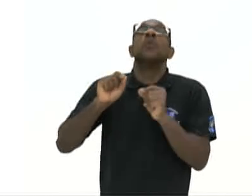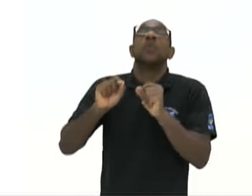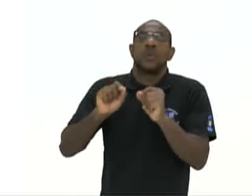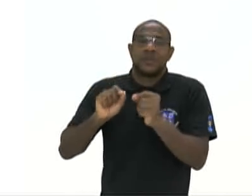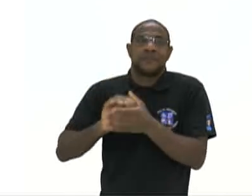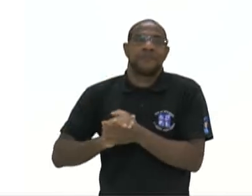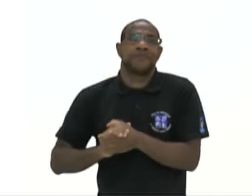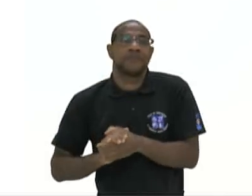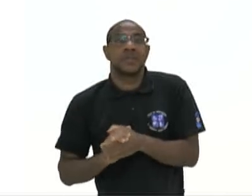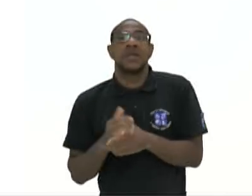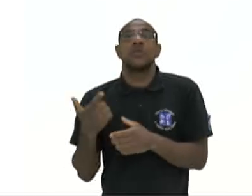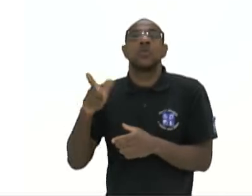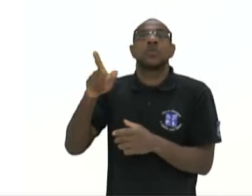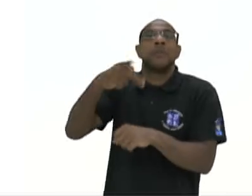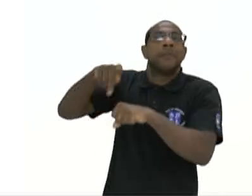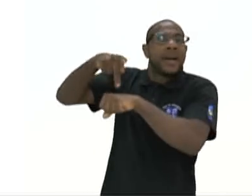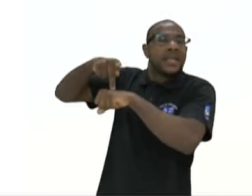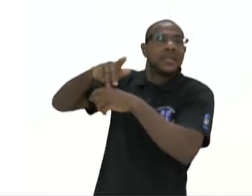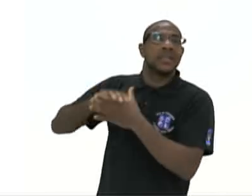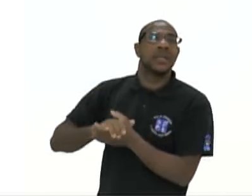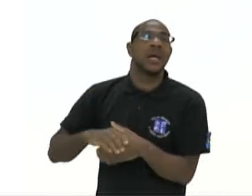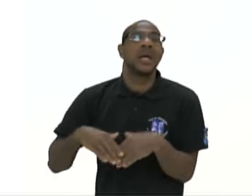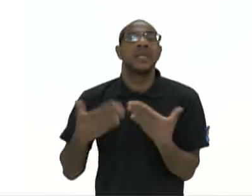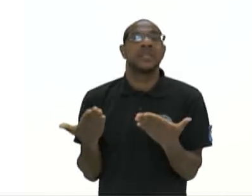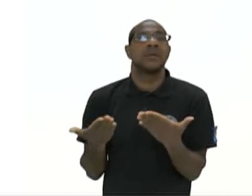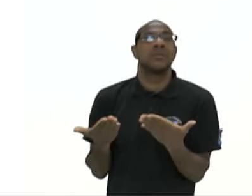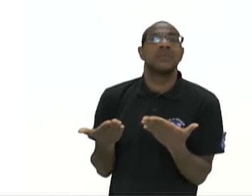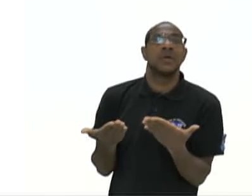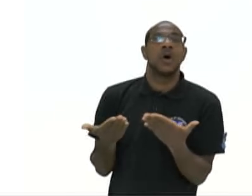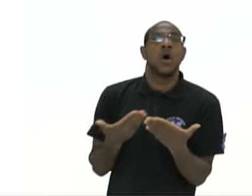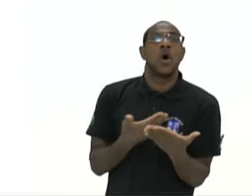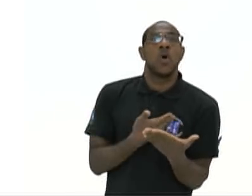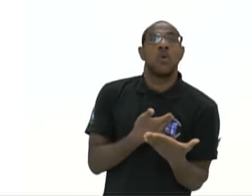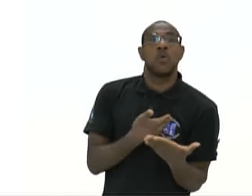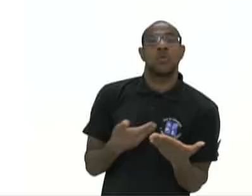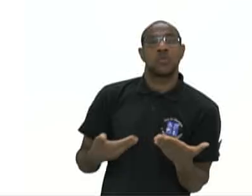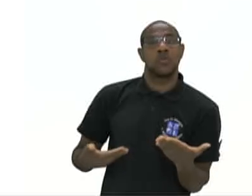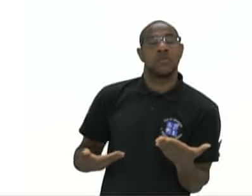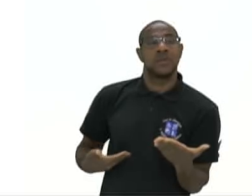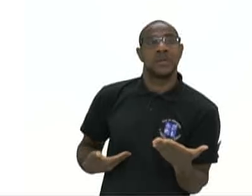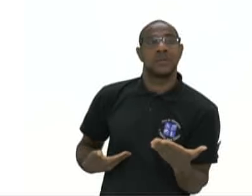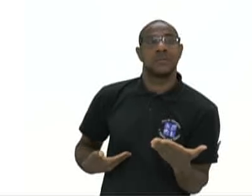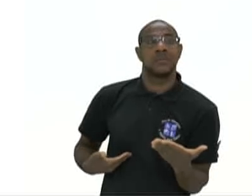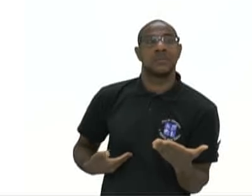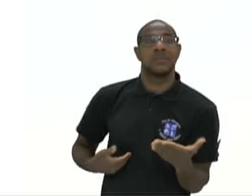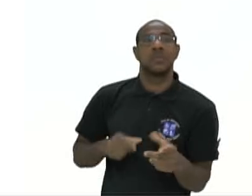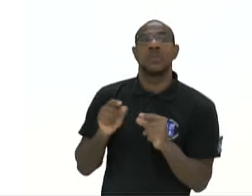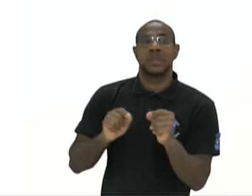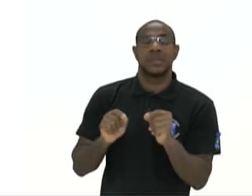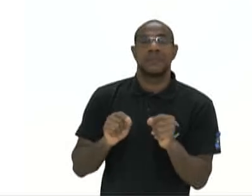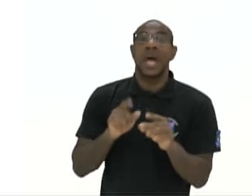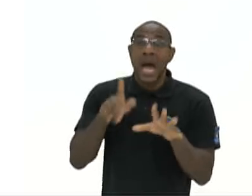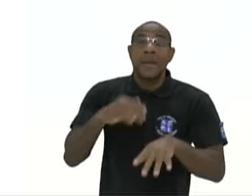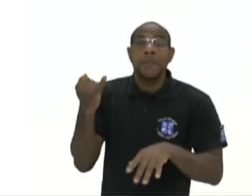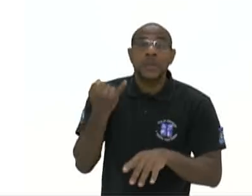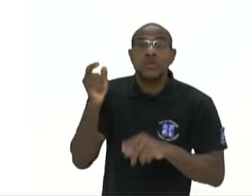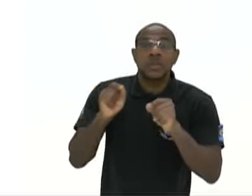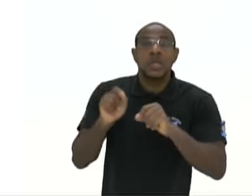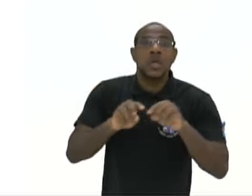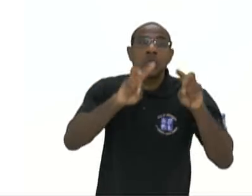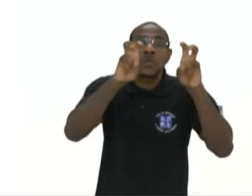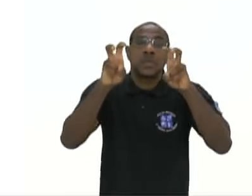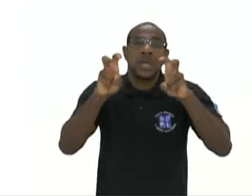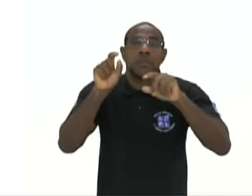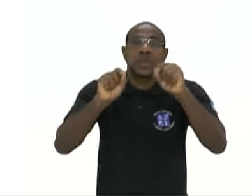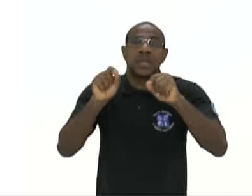Governos também entraram na discussão com vetos no Rio de Janeiro, Escócia e Reino Unido. A importância do tema